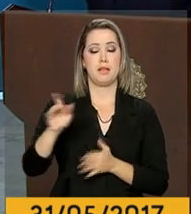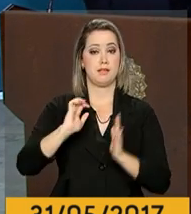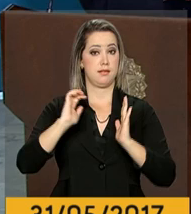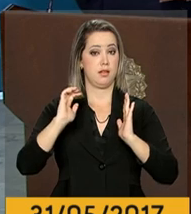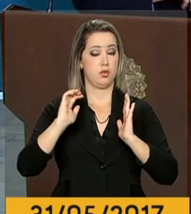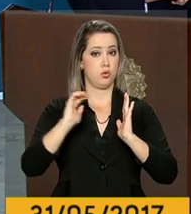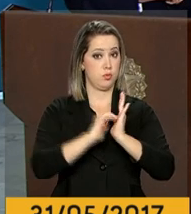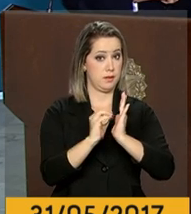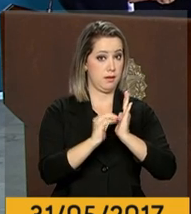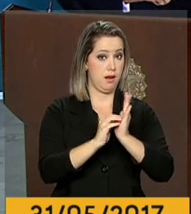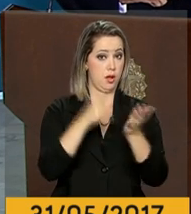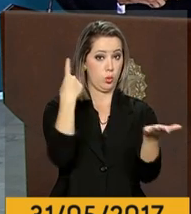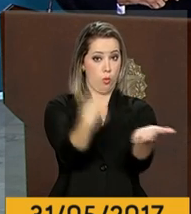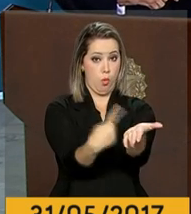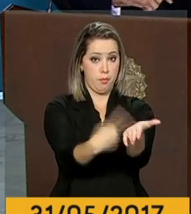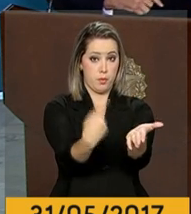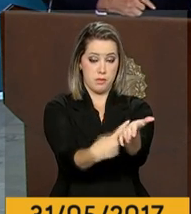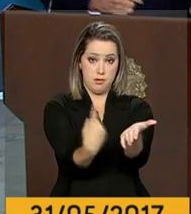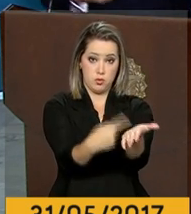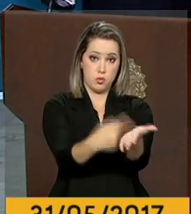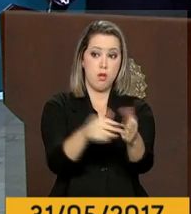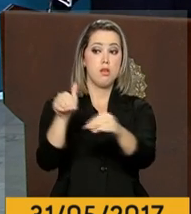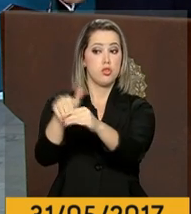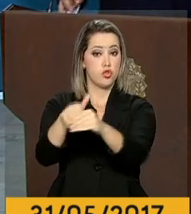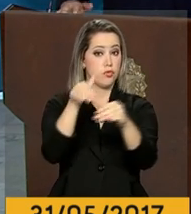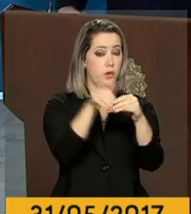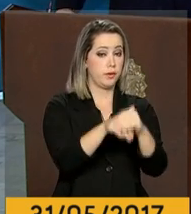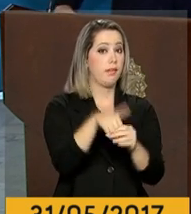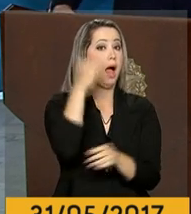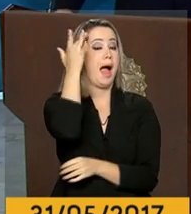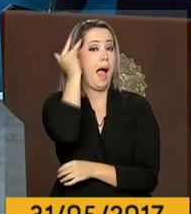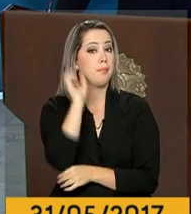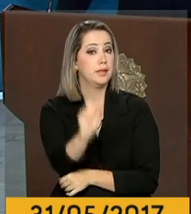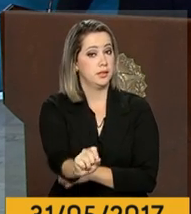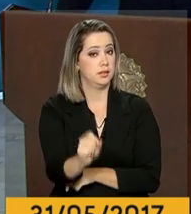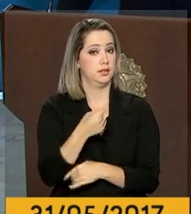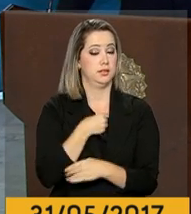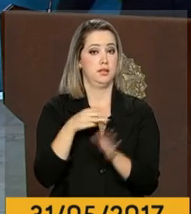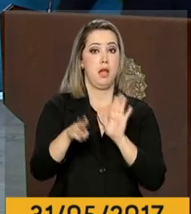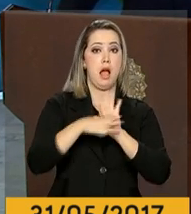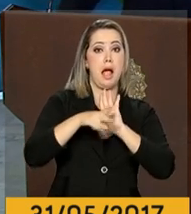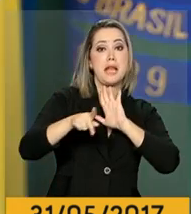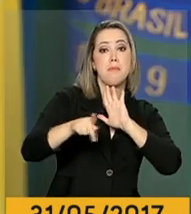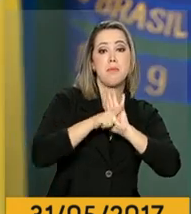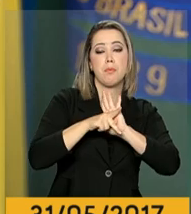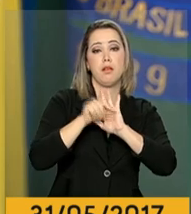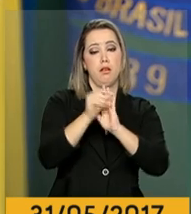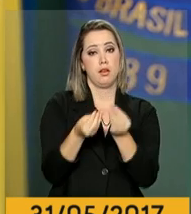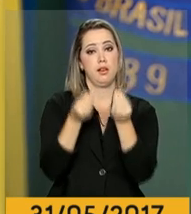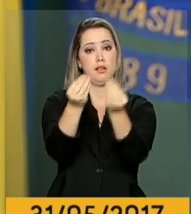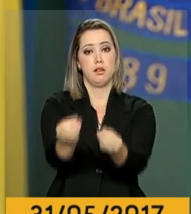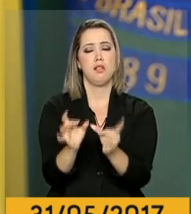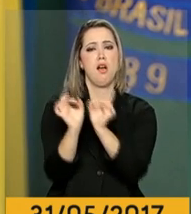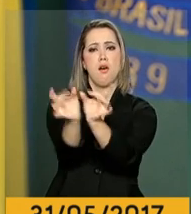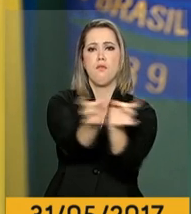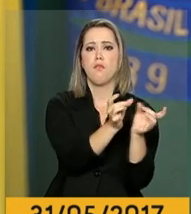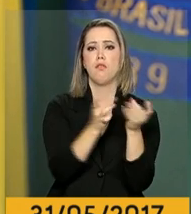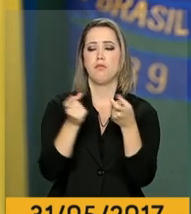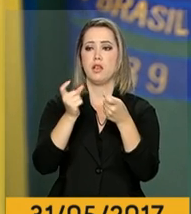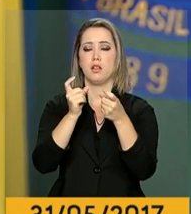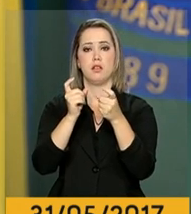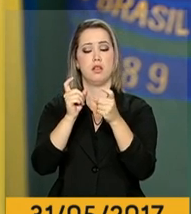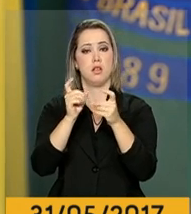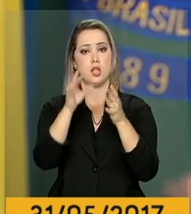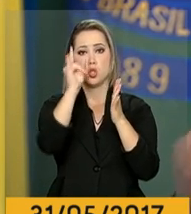Federal, o compromisso de votar amanhã a medida provisória que estabelece a concessão de títulos de